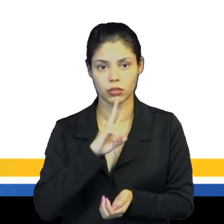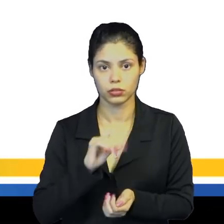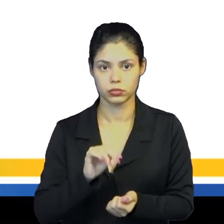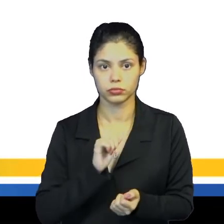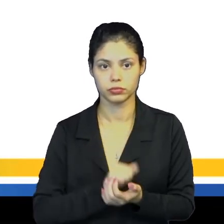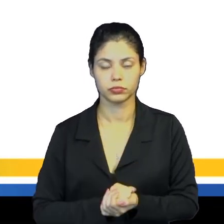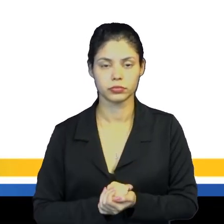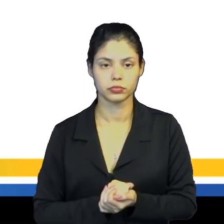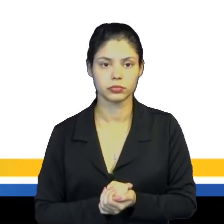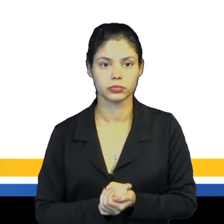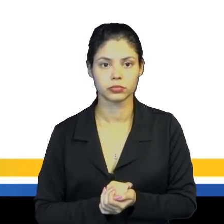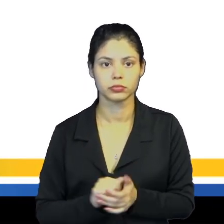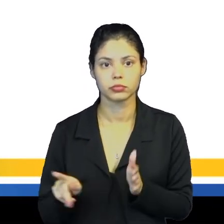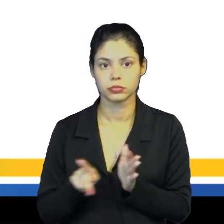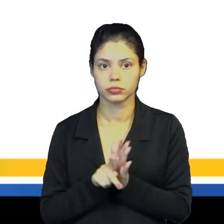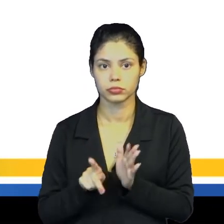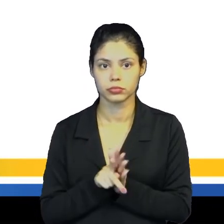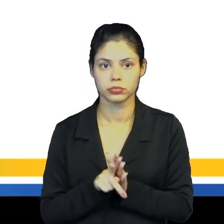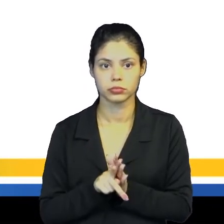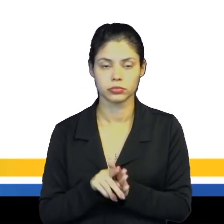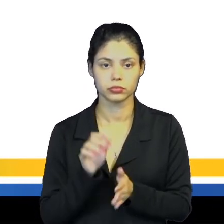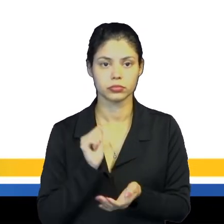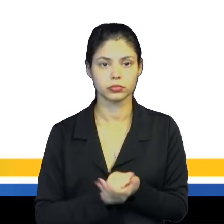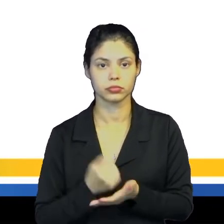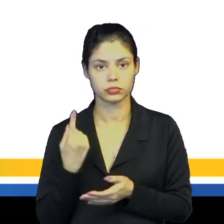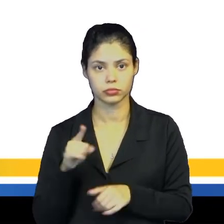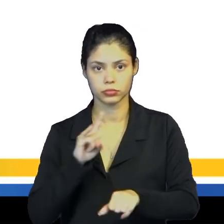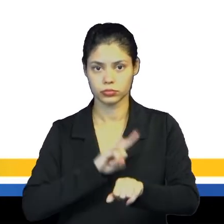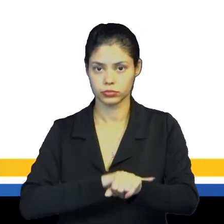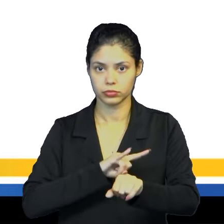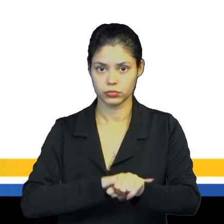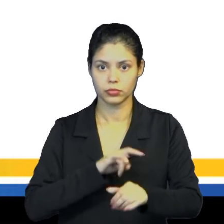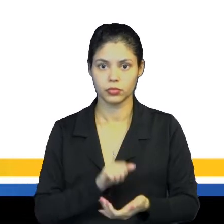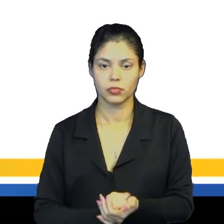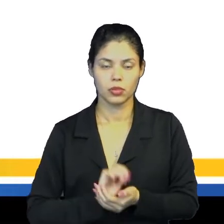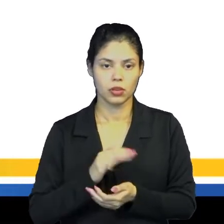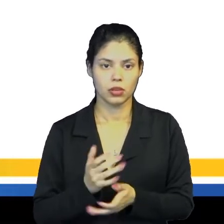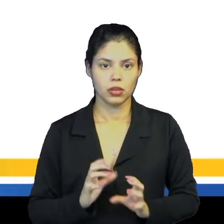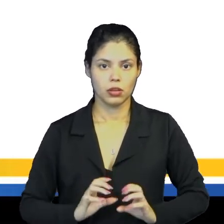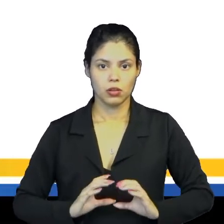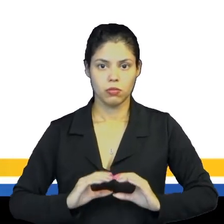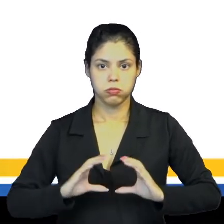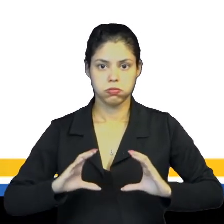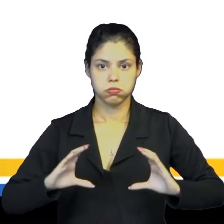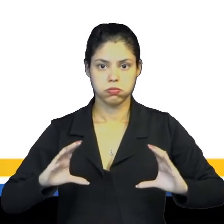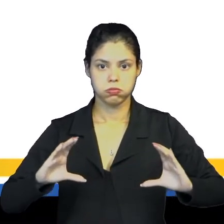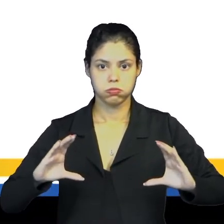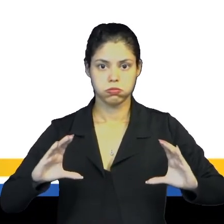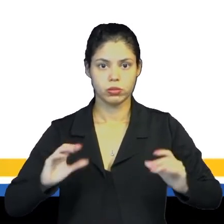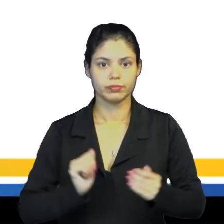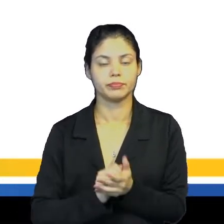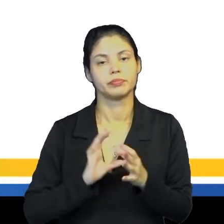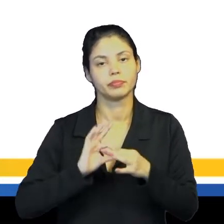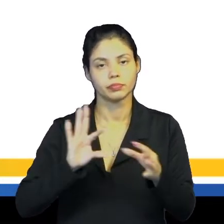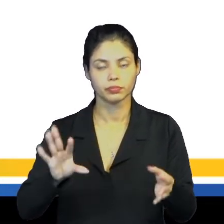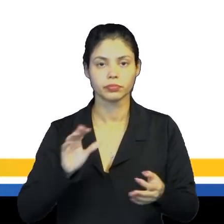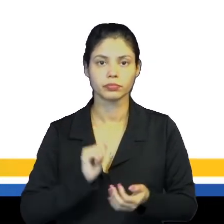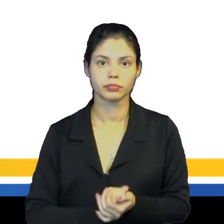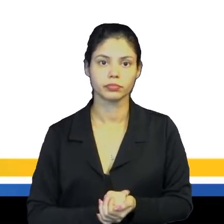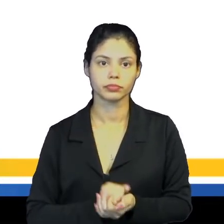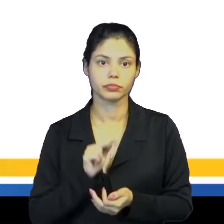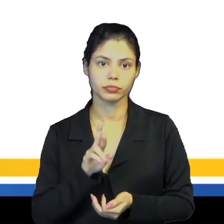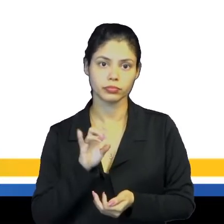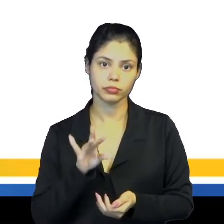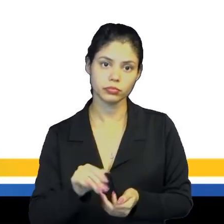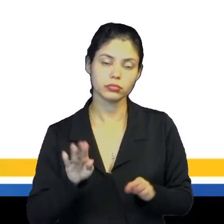estar localizado o enchimento da bexiga por meio da urina. Quando essa bexiga está cheia, a gente vai liberar esse líquido, né, que é a